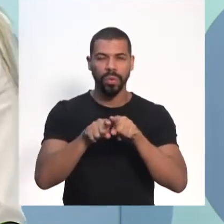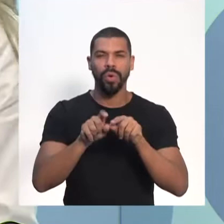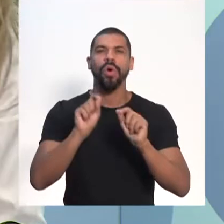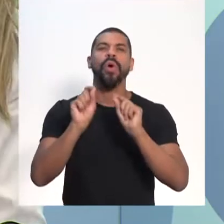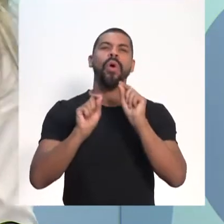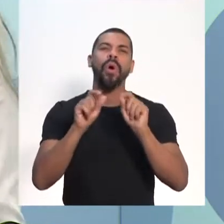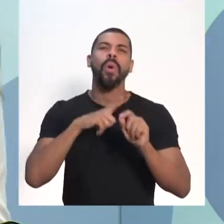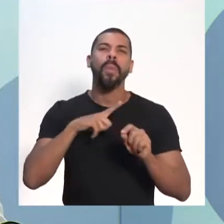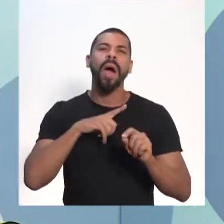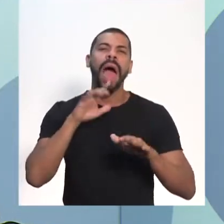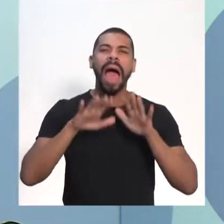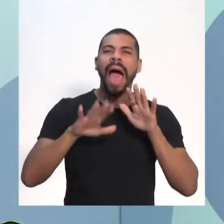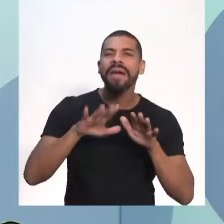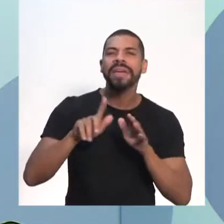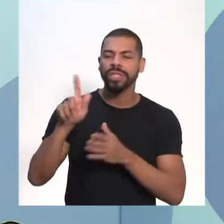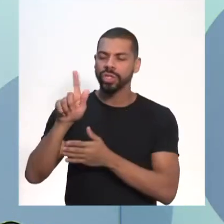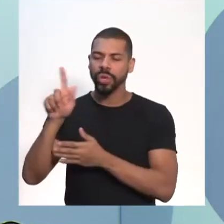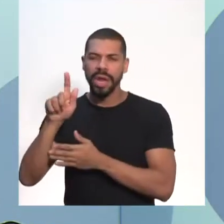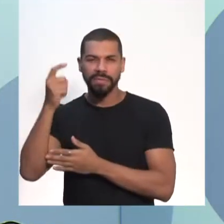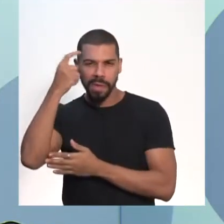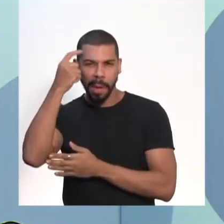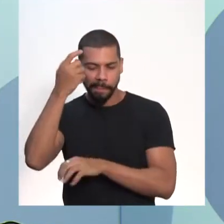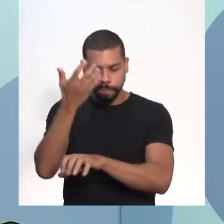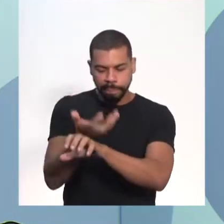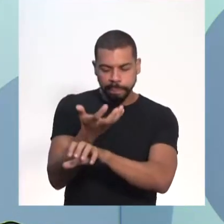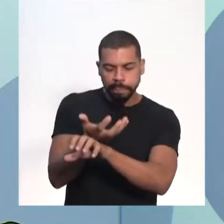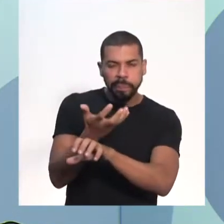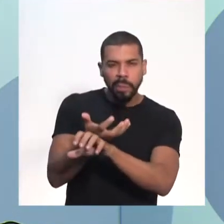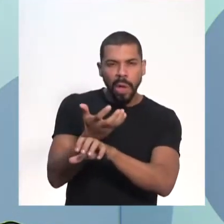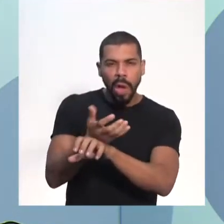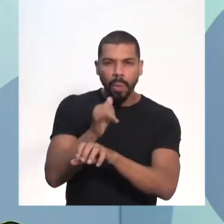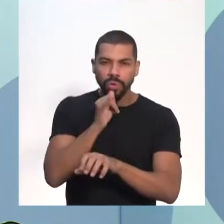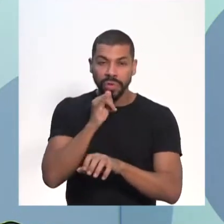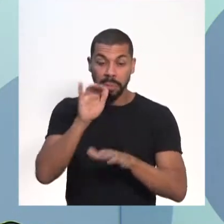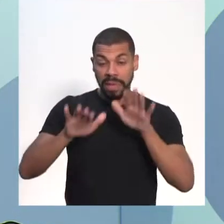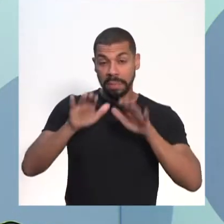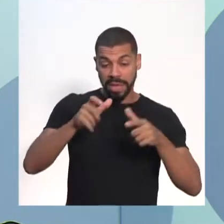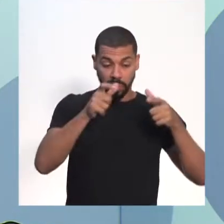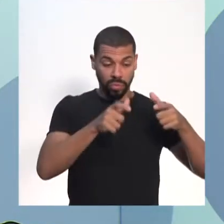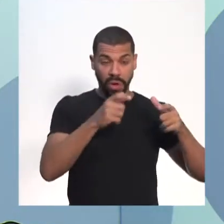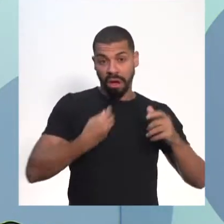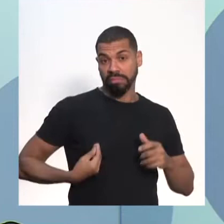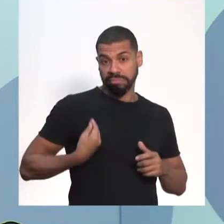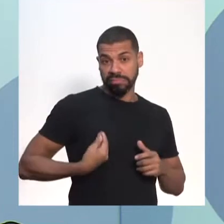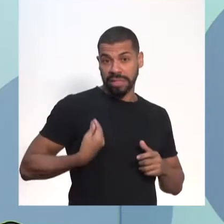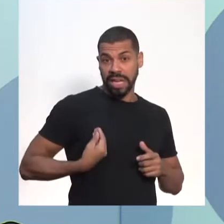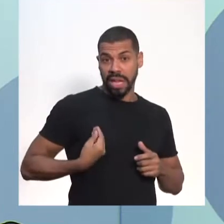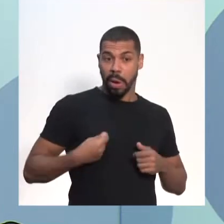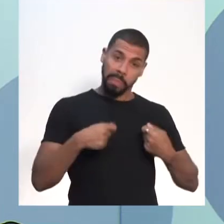eu vi uma habilidade de geografia, a depender da região que eu moro, eu tenho uma necessidade